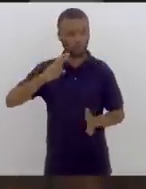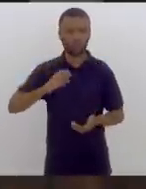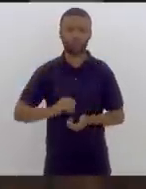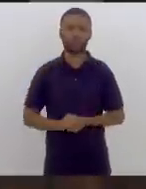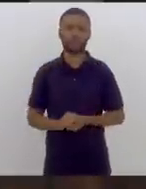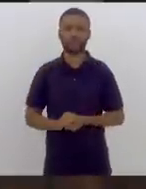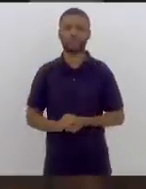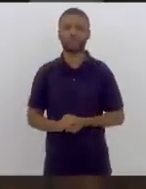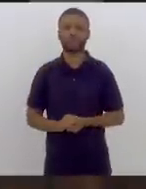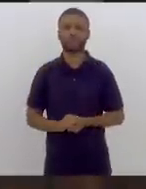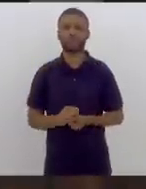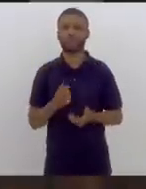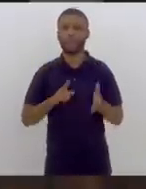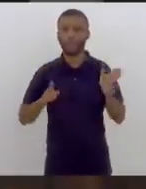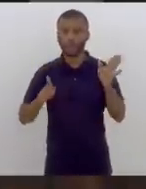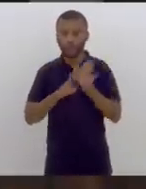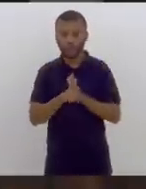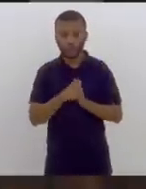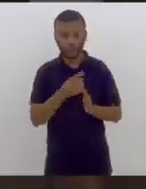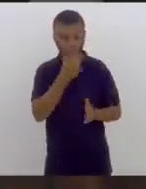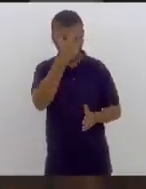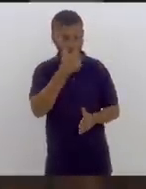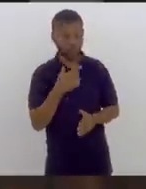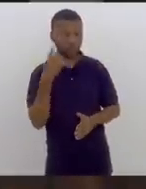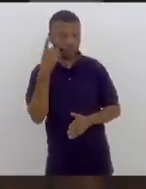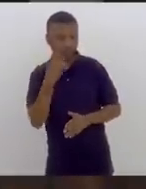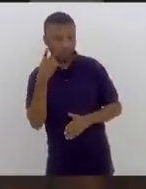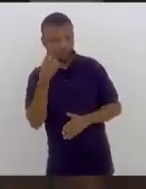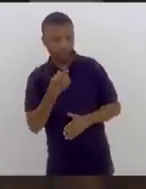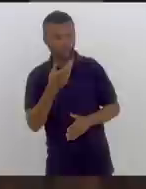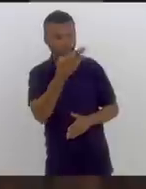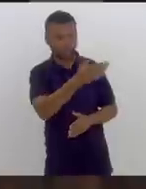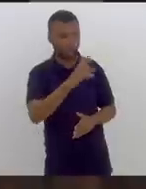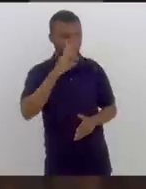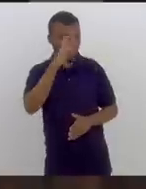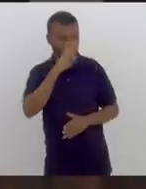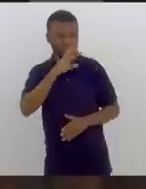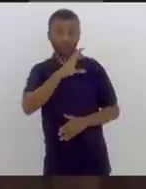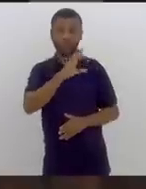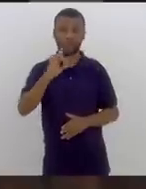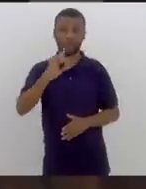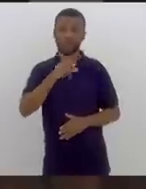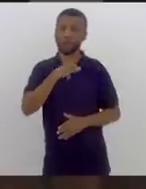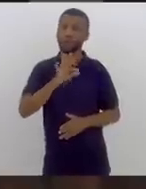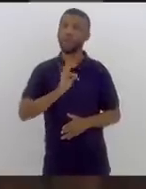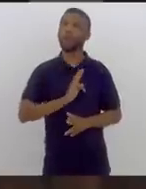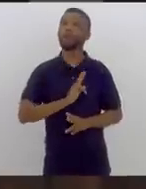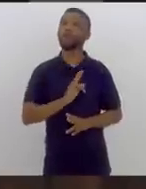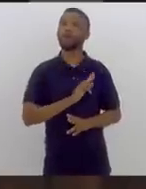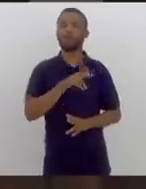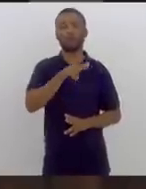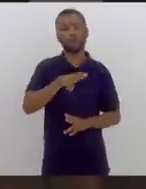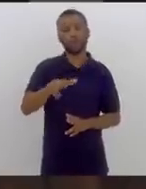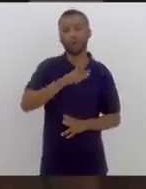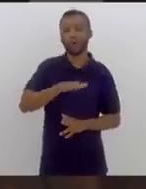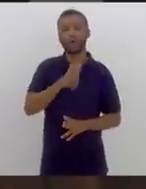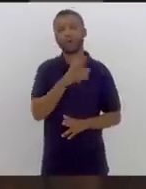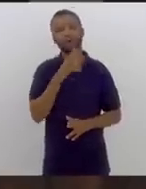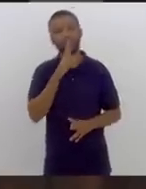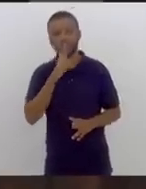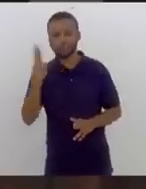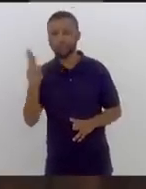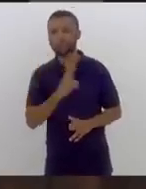se eu quero agora estou perguntando se eu como parlamentar e o senhor como corregedor não como policial Eu gostaria que o senhor